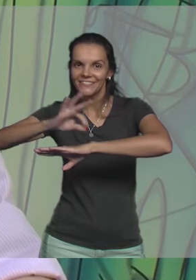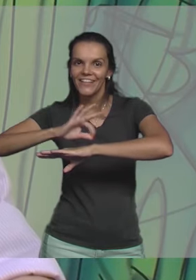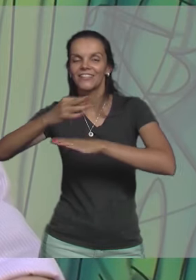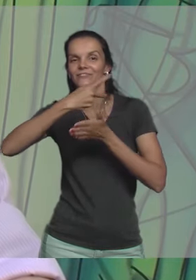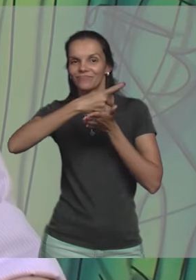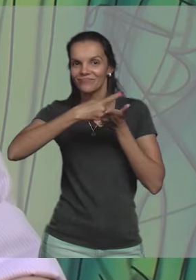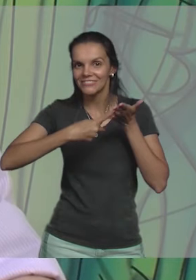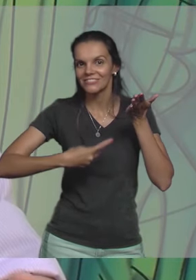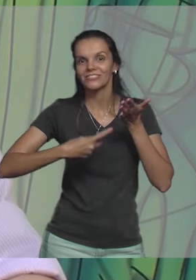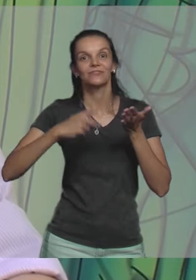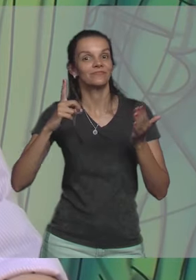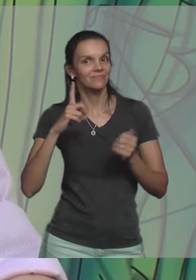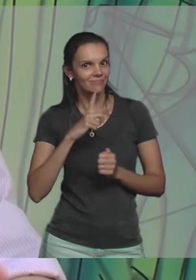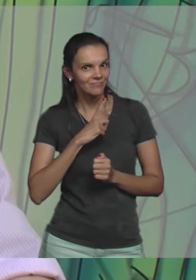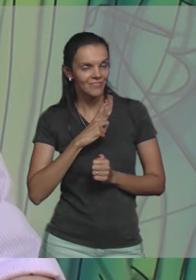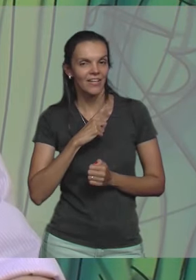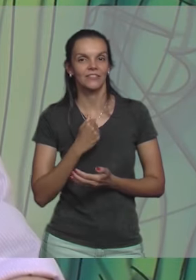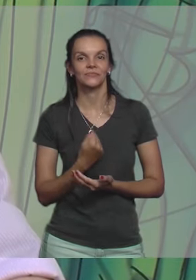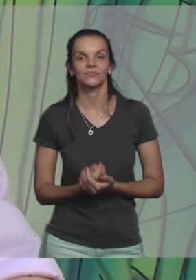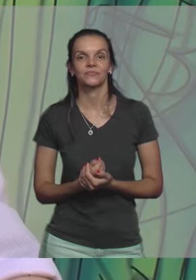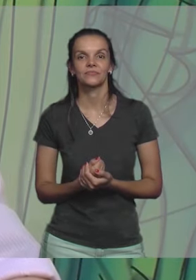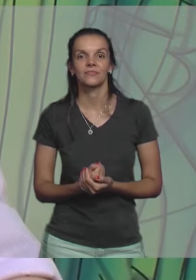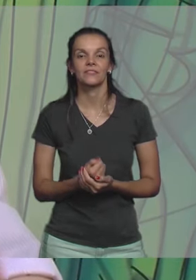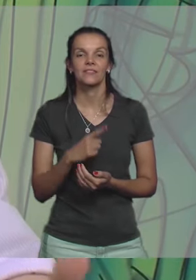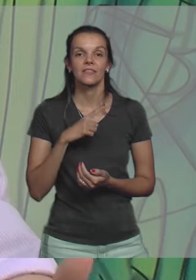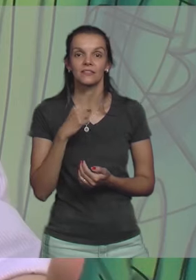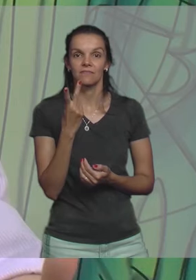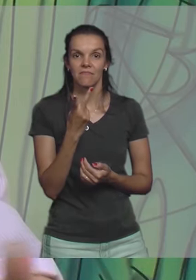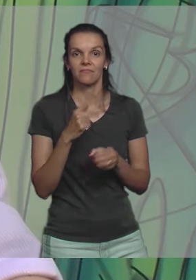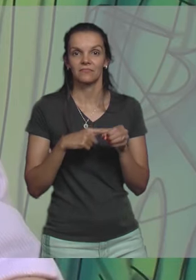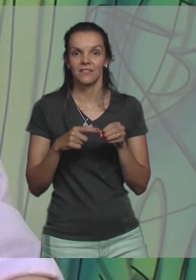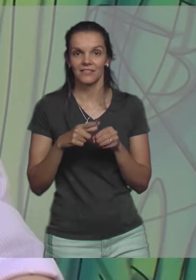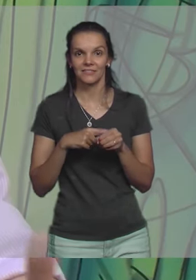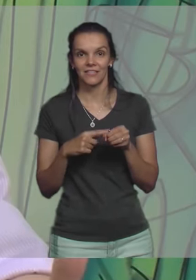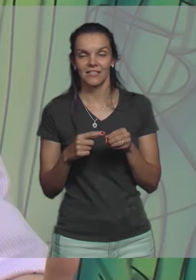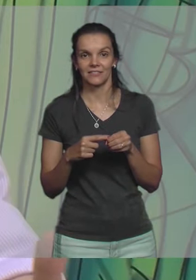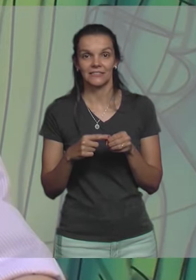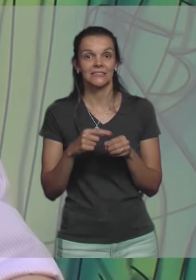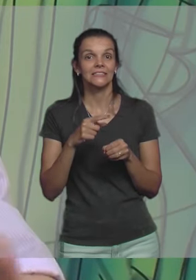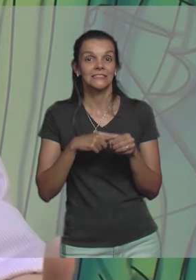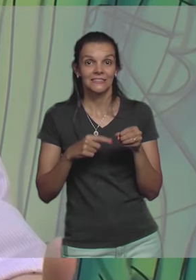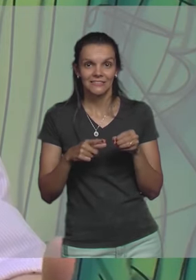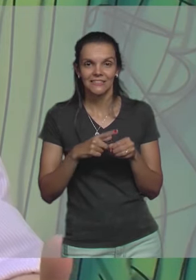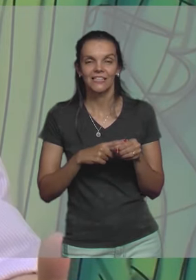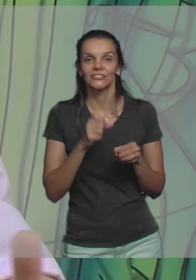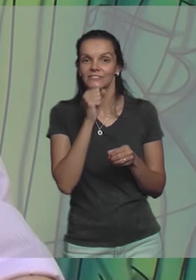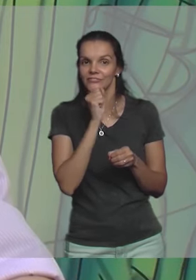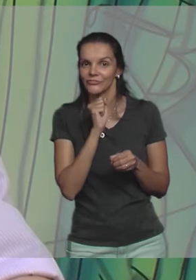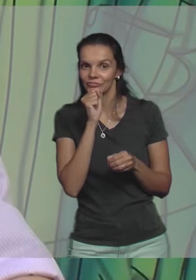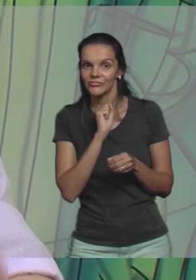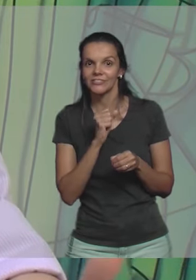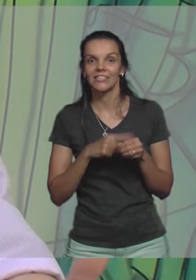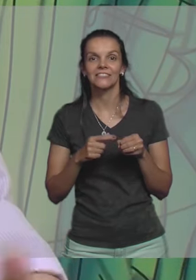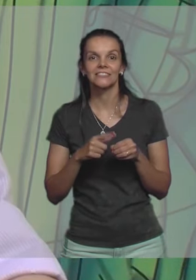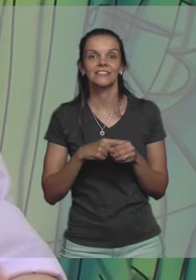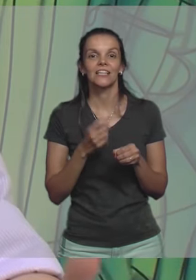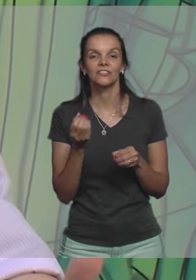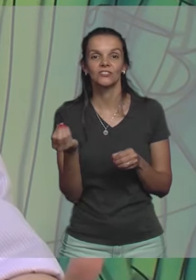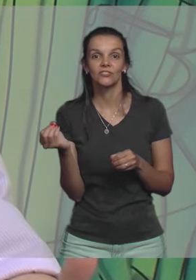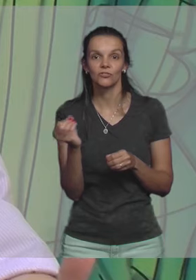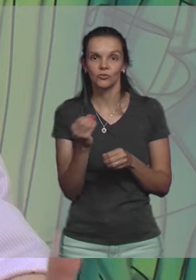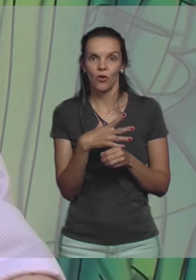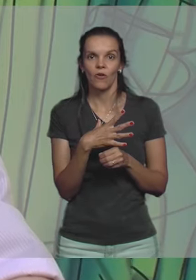têm hoje. Em realidade nós temos duas cidades. Temos as cidades antigas e as cidades novas. A maior parte das nossas cidades são